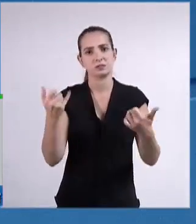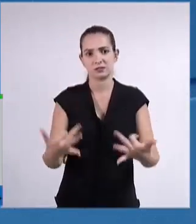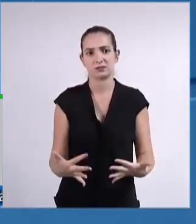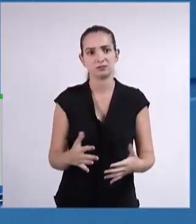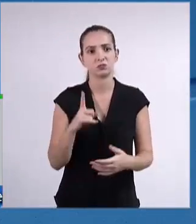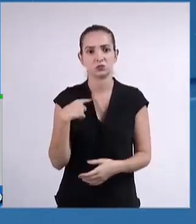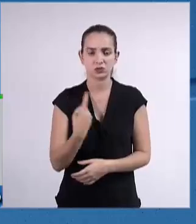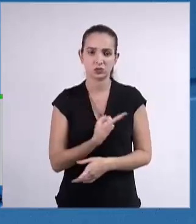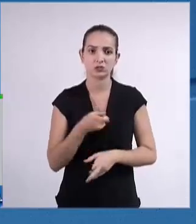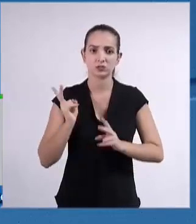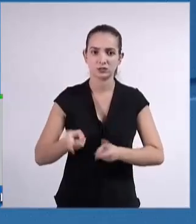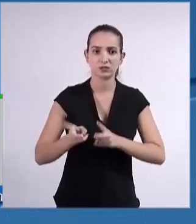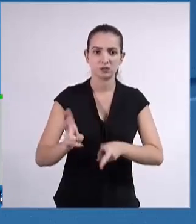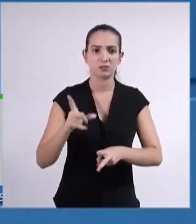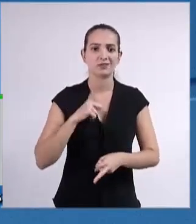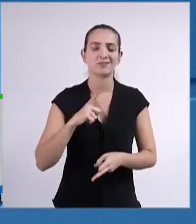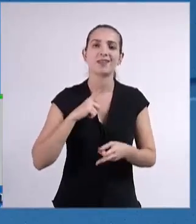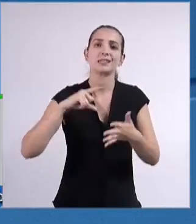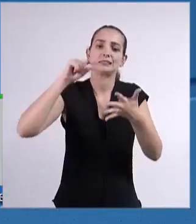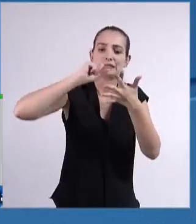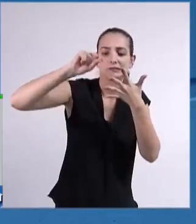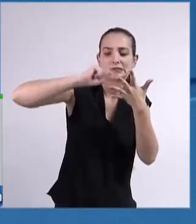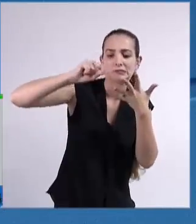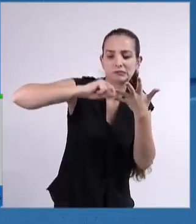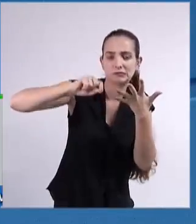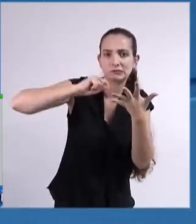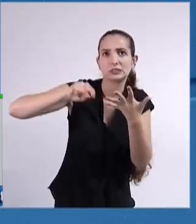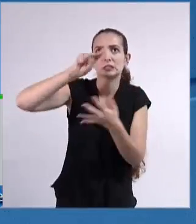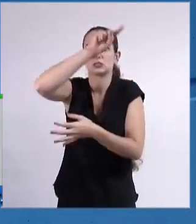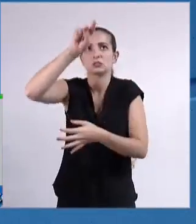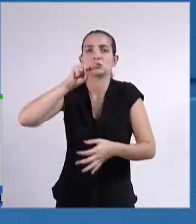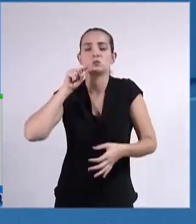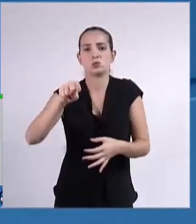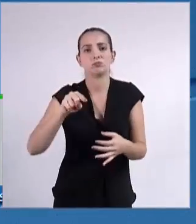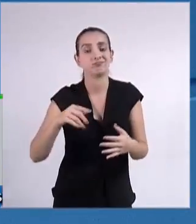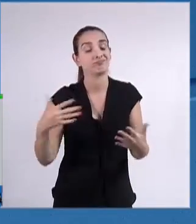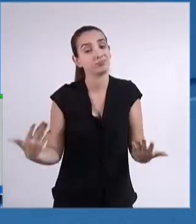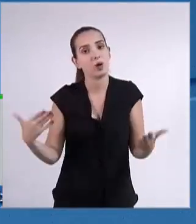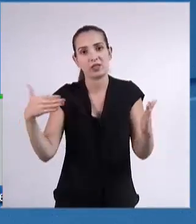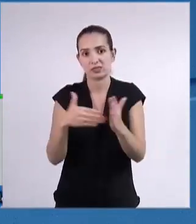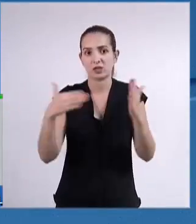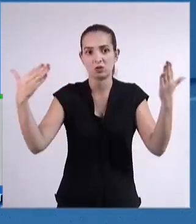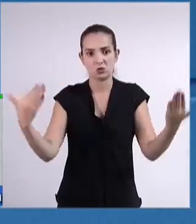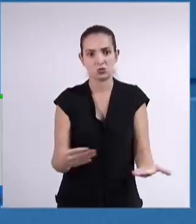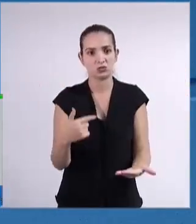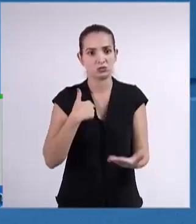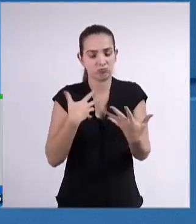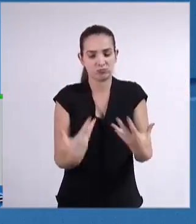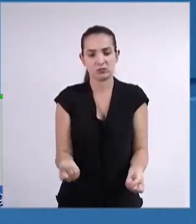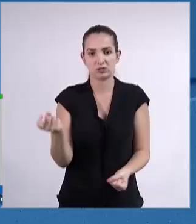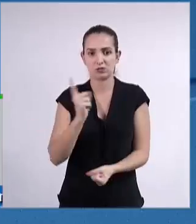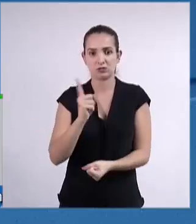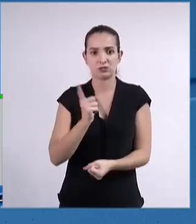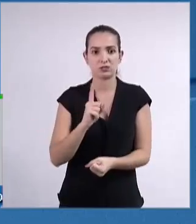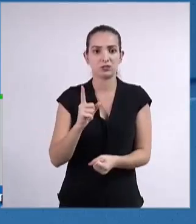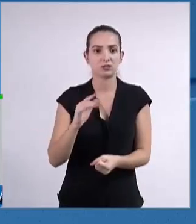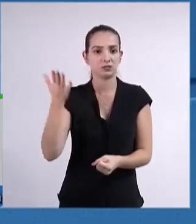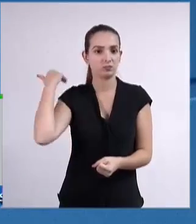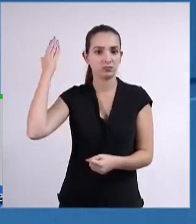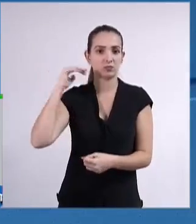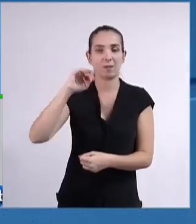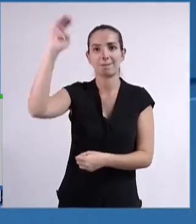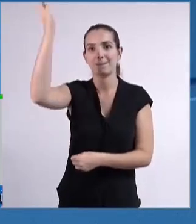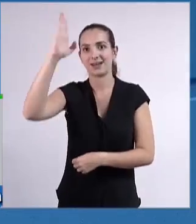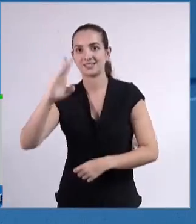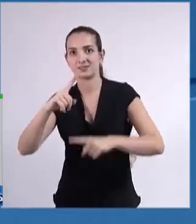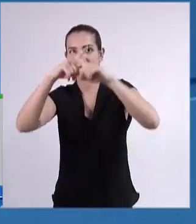sempre com vários pontos de interrogação. Eu, até hoje, não me conformo com aquela final de Brasil e França. Até hoje, aquilo lá